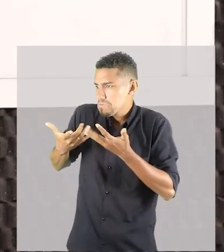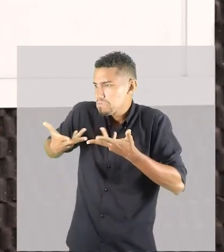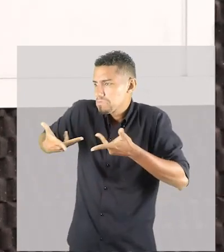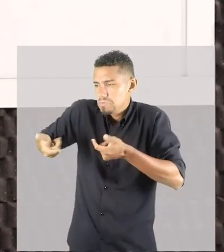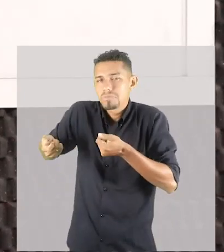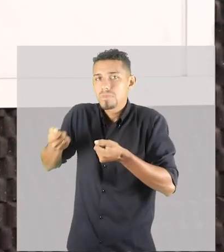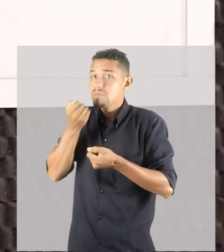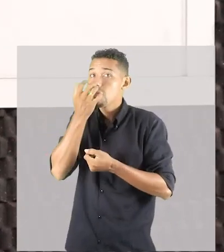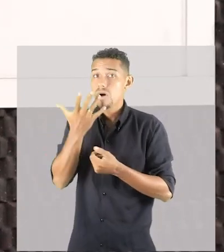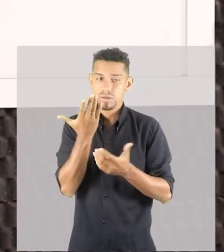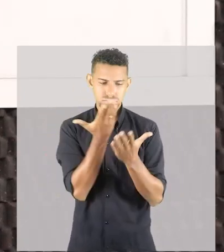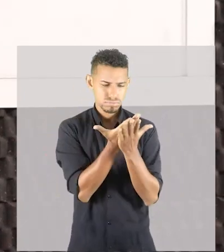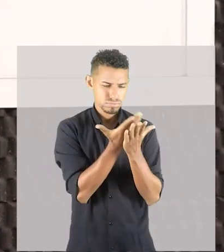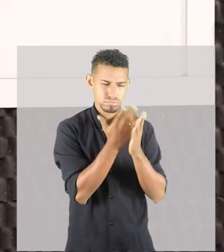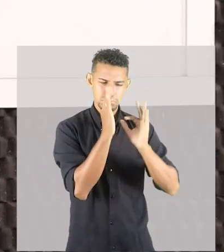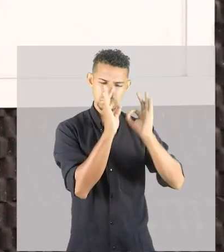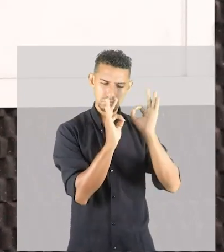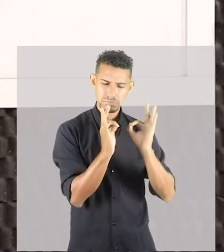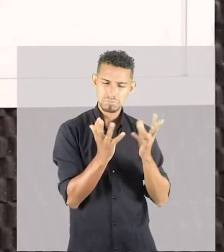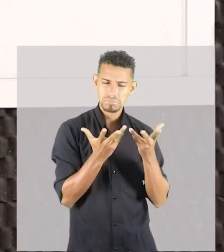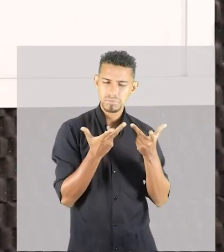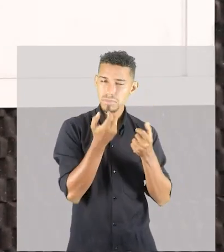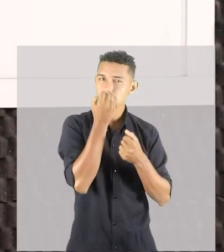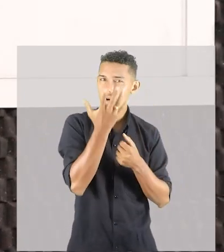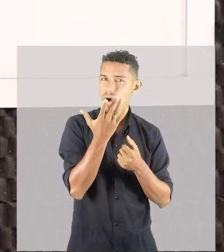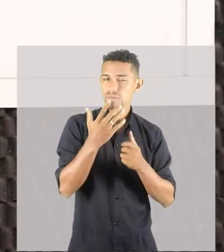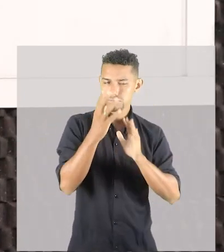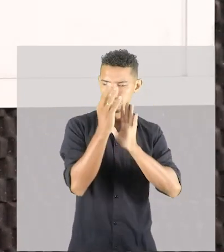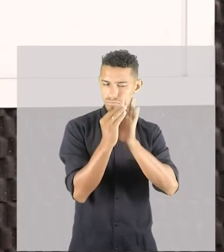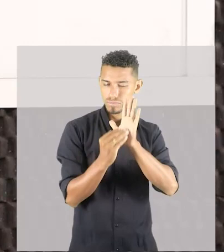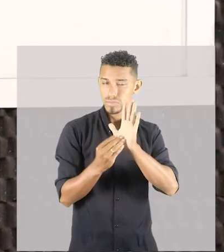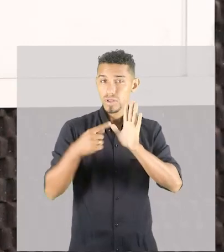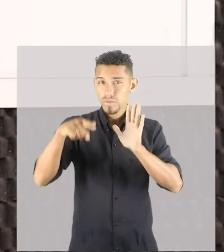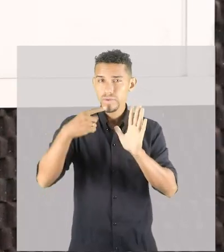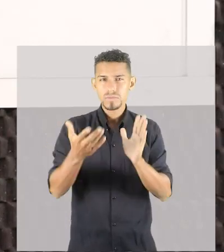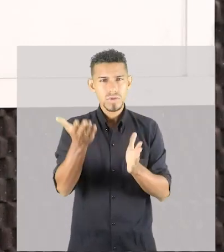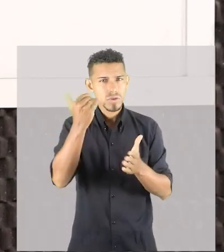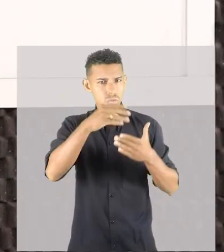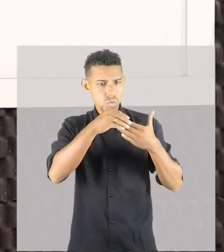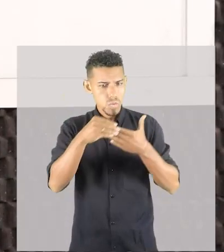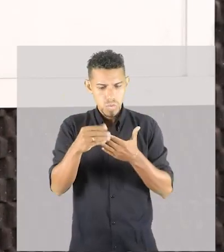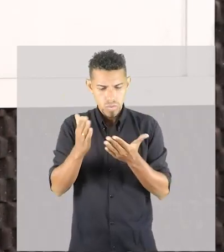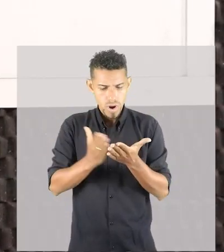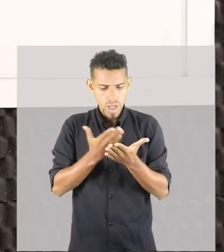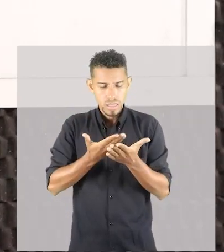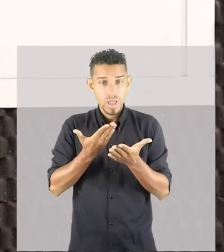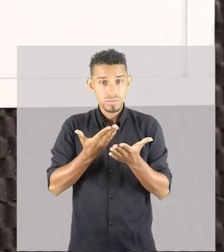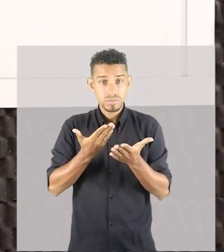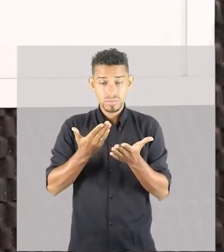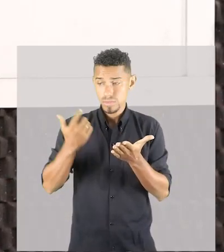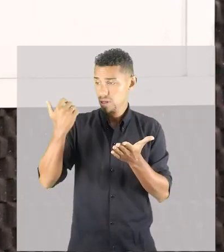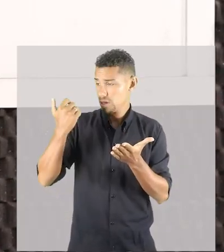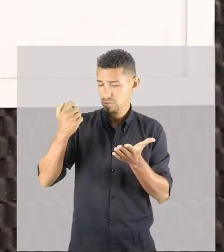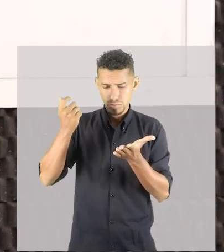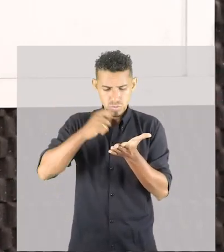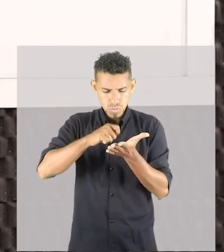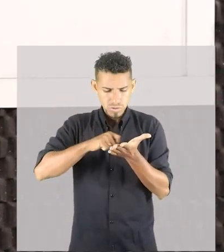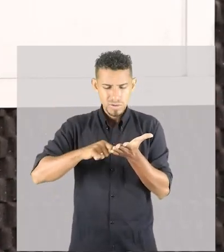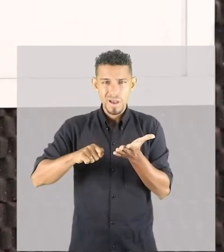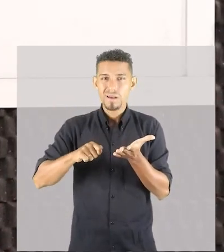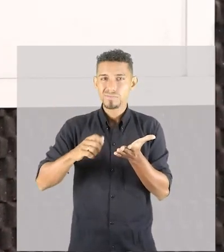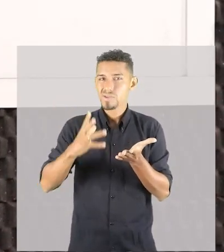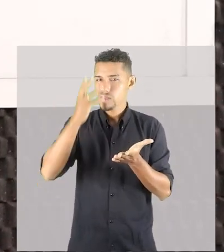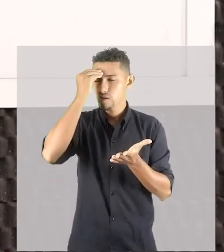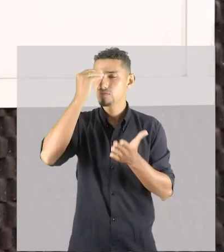aí muito boas para vocês, certo? Então, pega aí o teu caderno, pega o teu material, anota tudo que eu vou te falar aqui hoje, porque hoje a gente vai falar